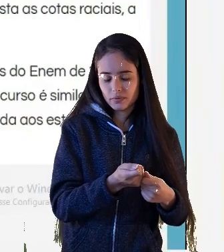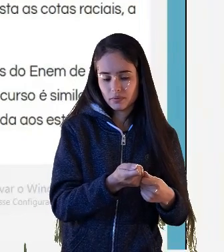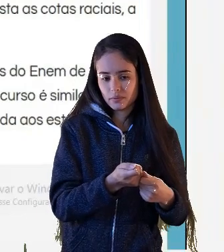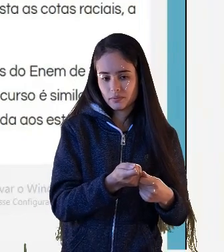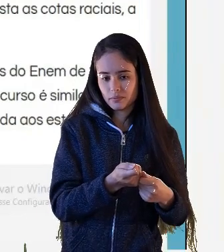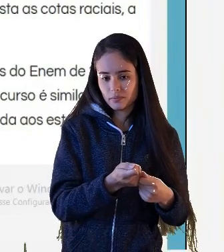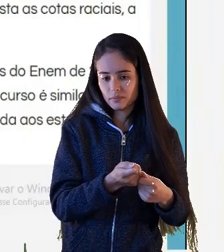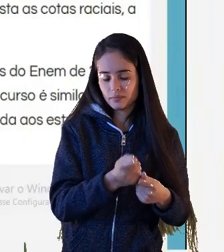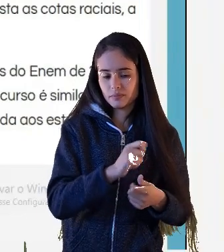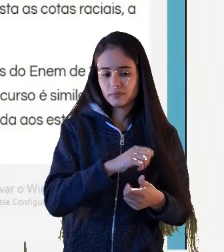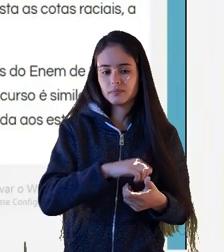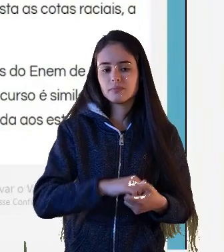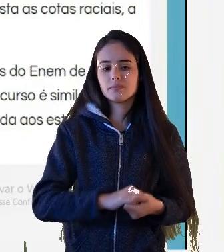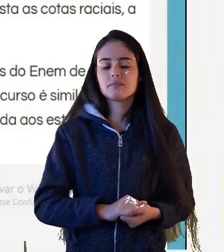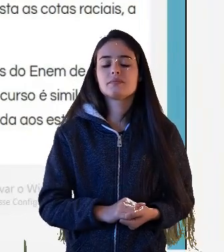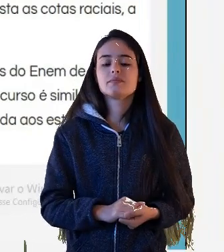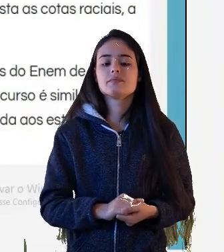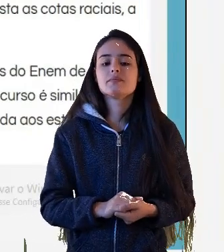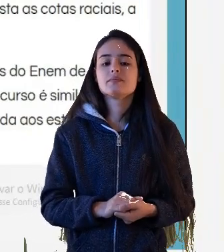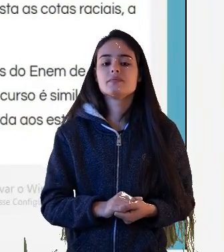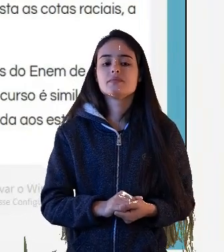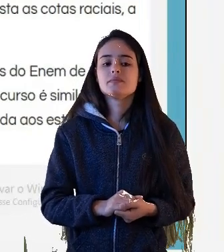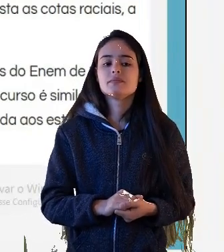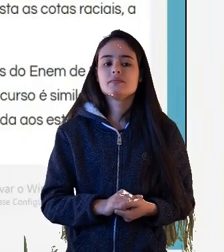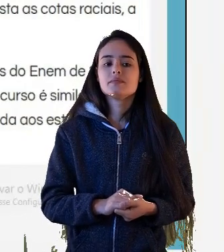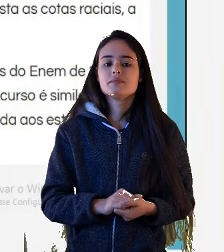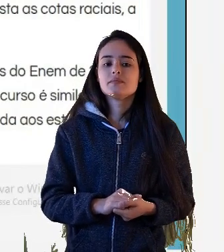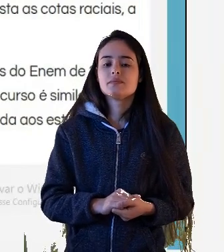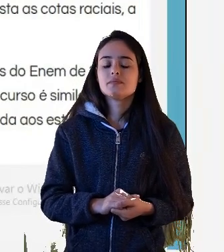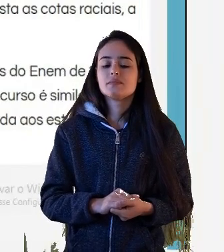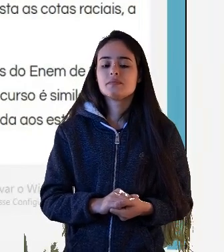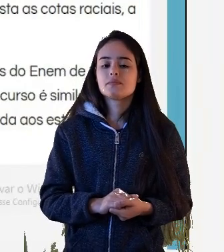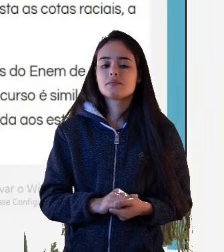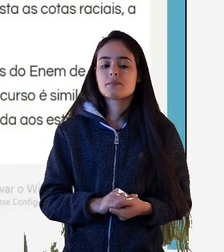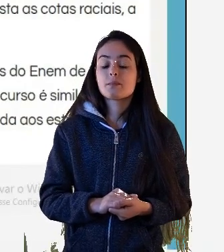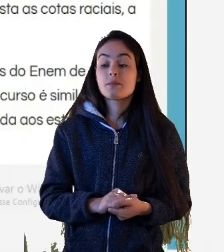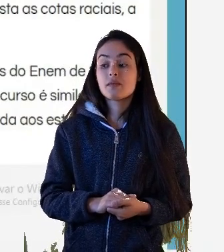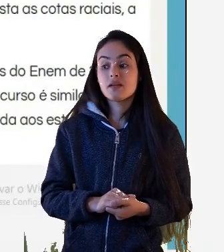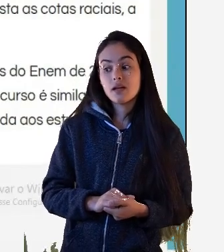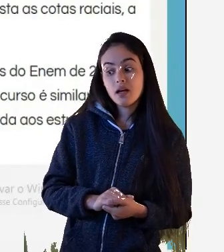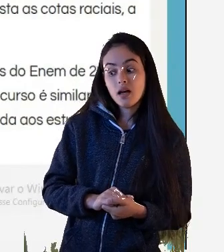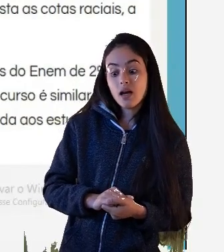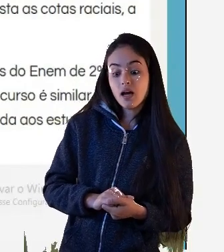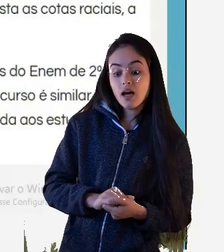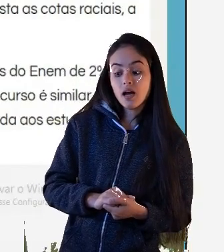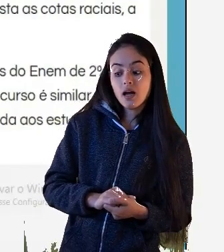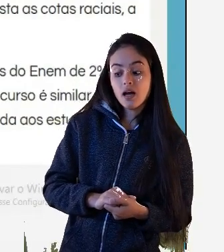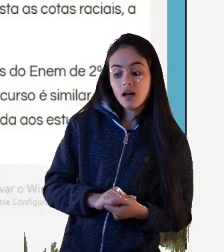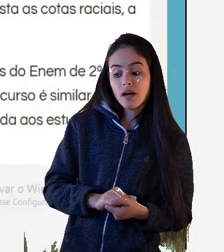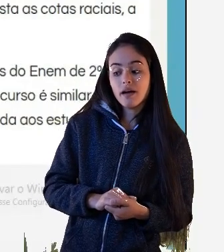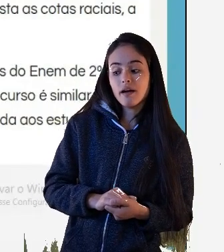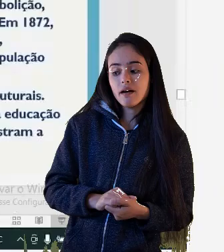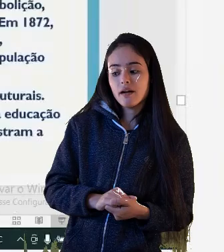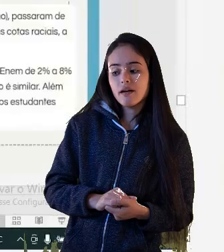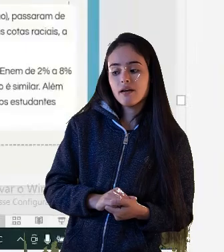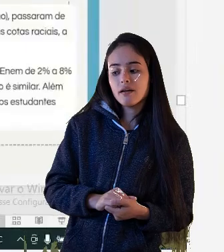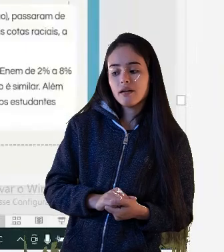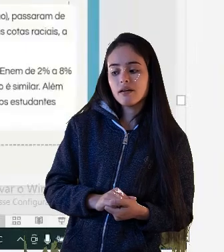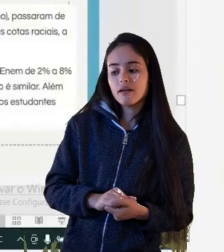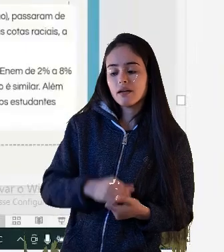da heteroidentificação, essa coisa de a gente avaliar ali se a pessoa... Vou até interromper aqui, né, para vocês me verem,